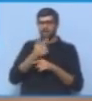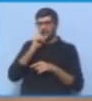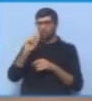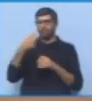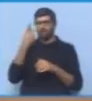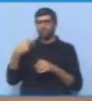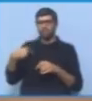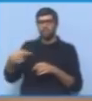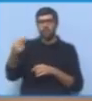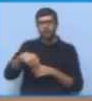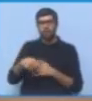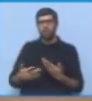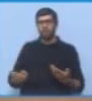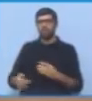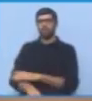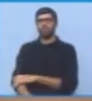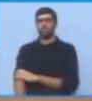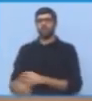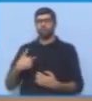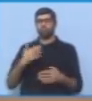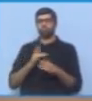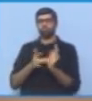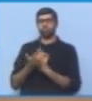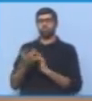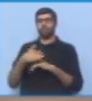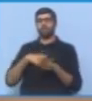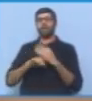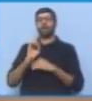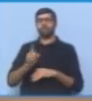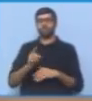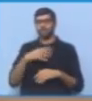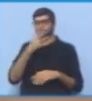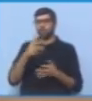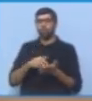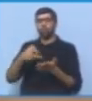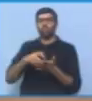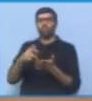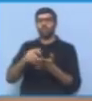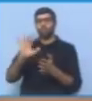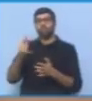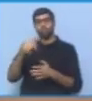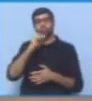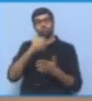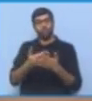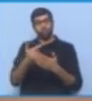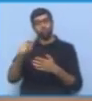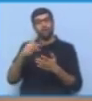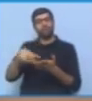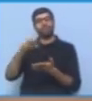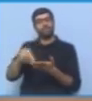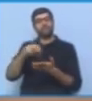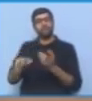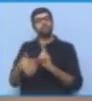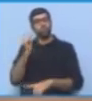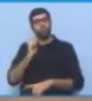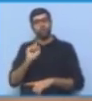cotidiano. E o que Jesus faz não diz ao coxo, quando tu um dia morreres e ressuscitares, vais passar a andar. Ele